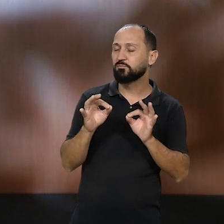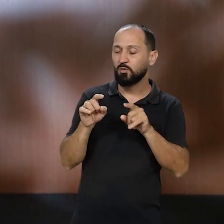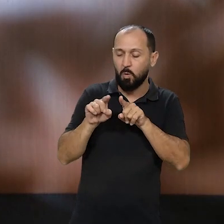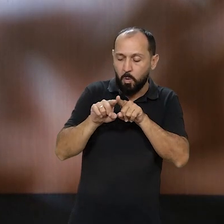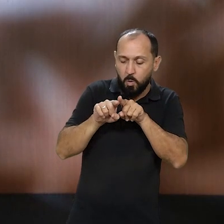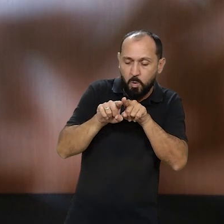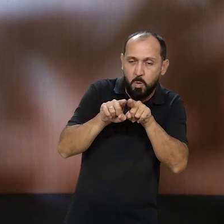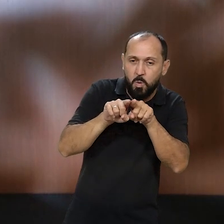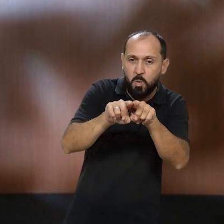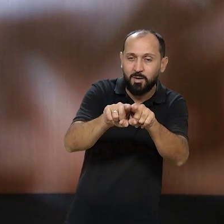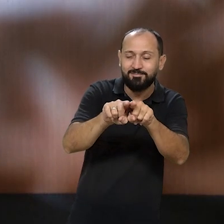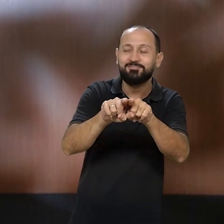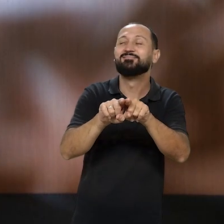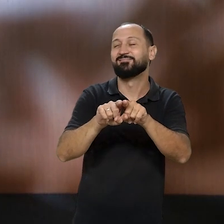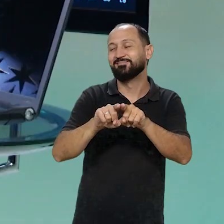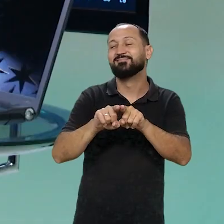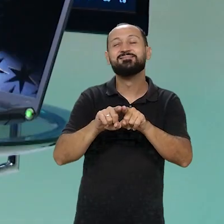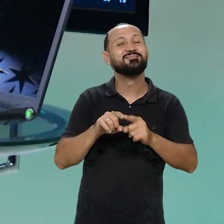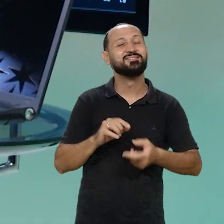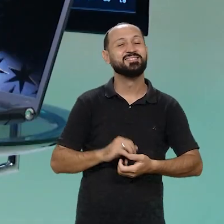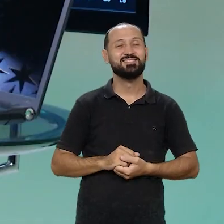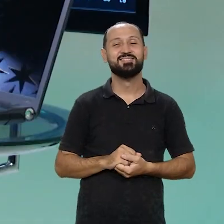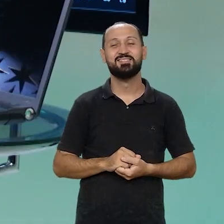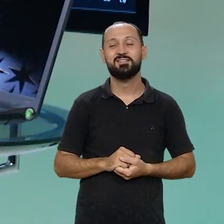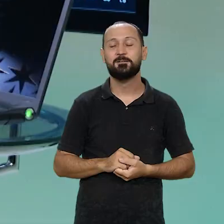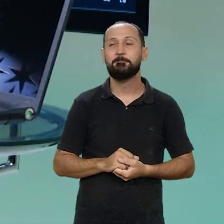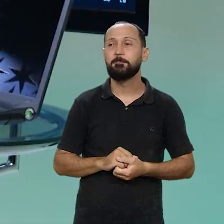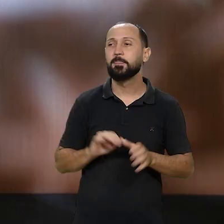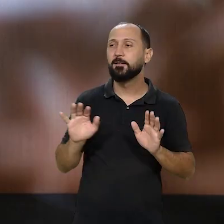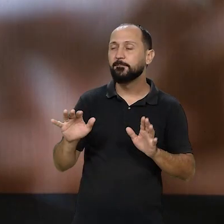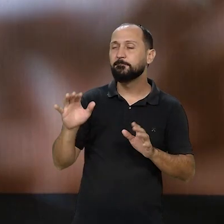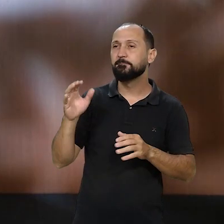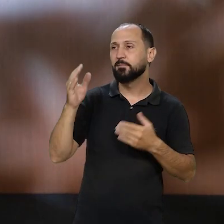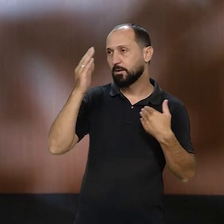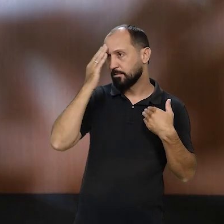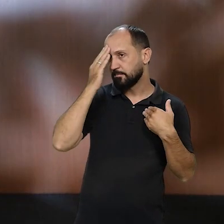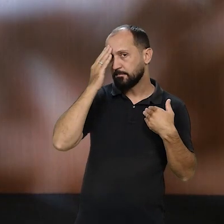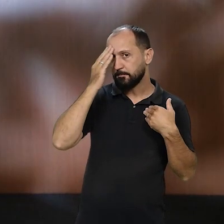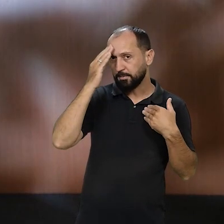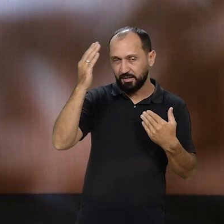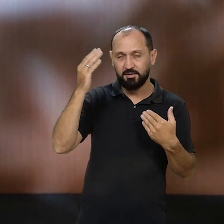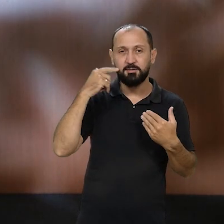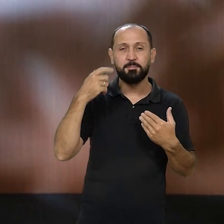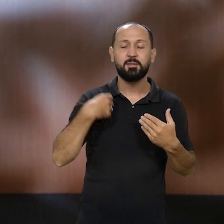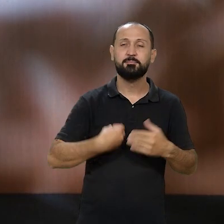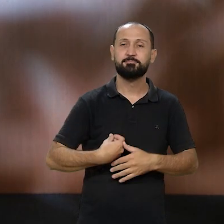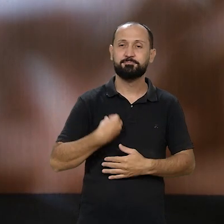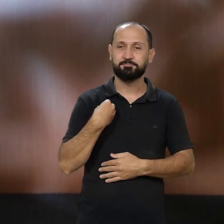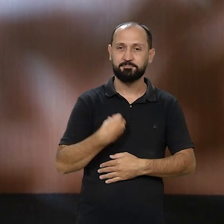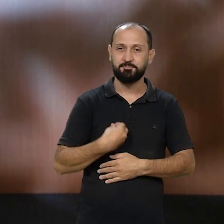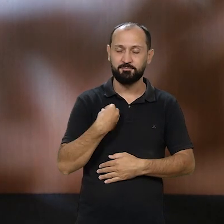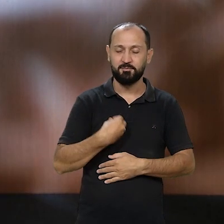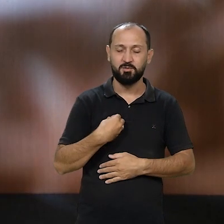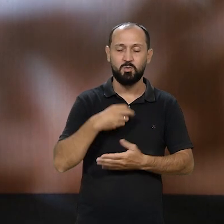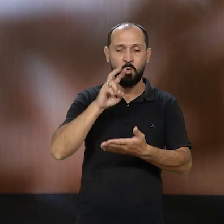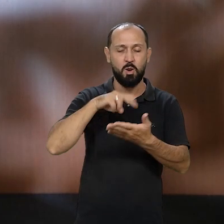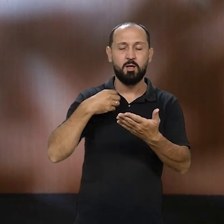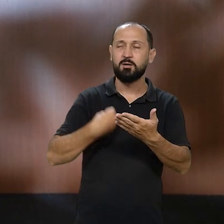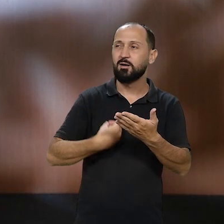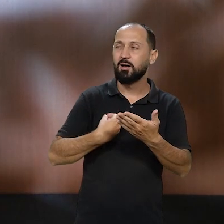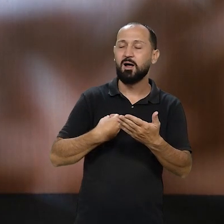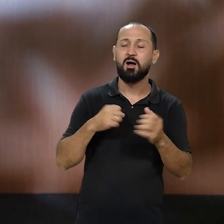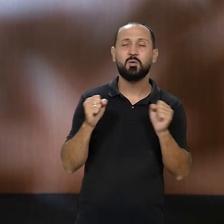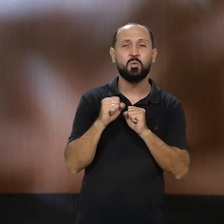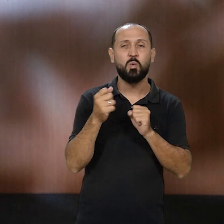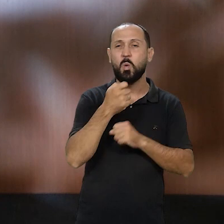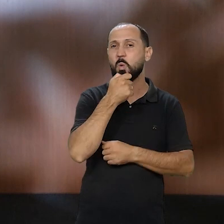andando assim, sempre ligadinhas, né? Sim. Sloane, muito obrigado pela sua participação no Ler a Viver. Eu adorei, né,